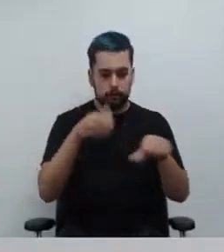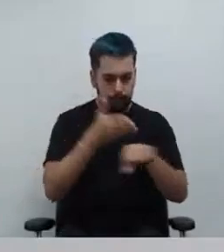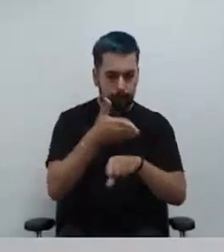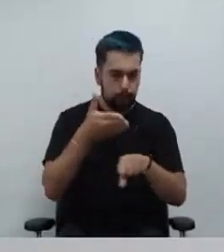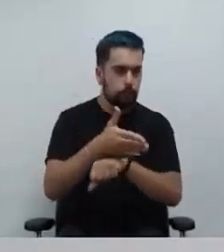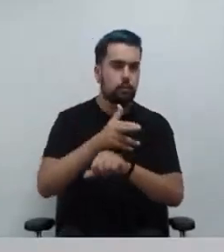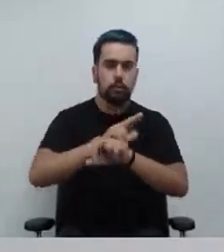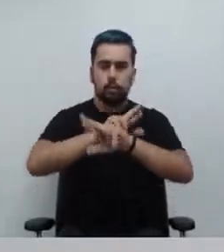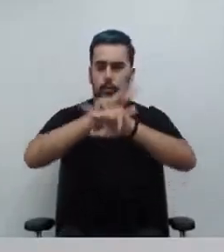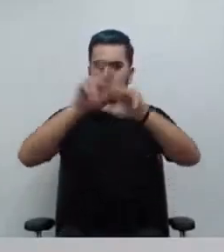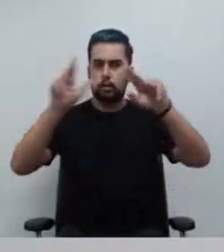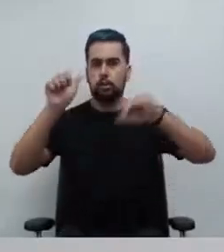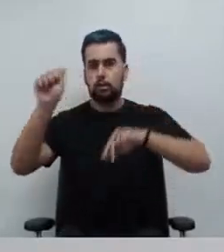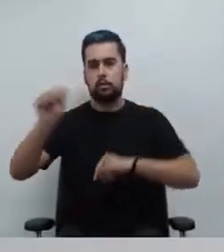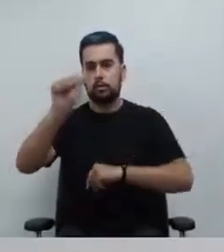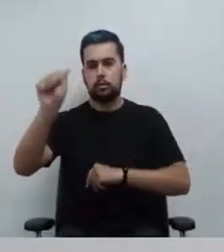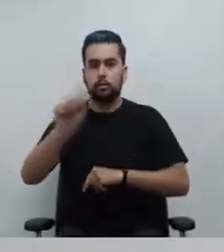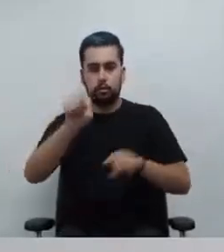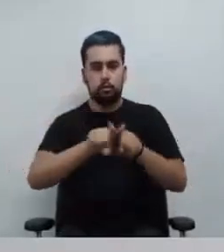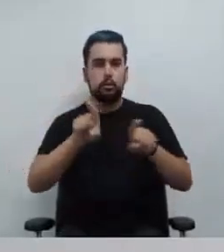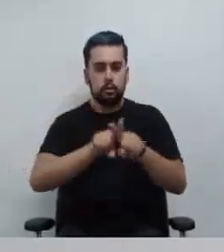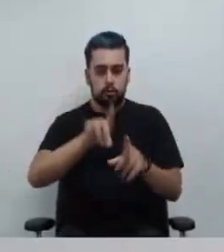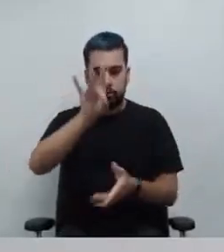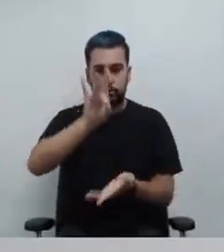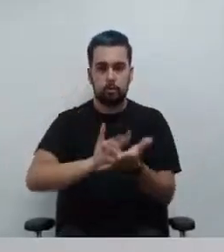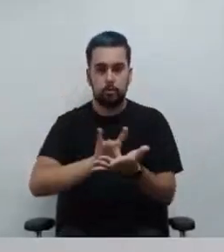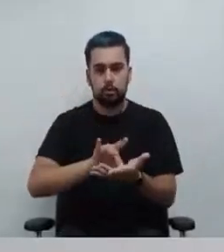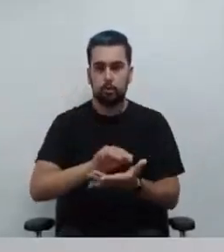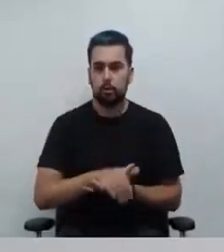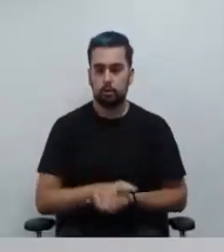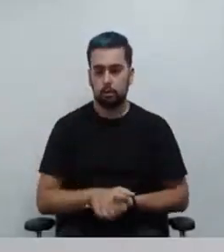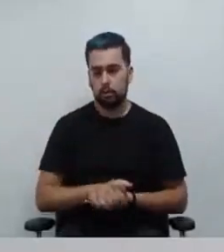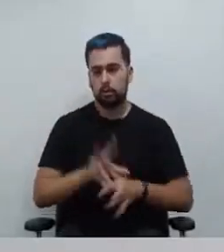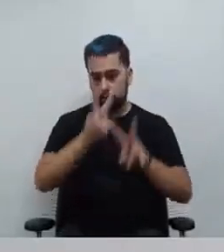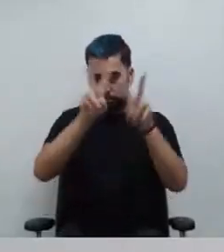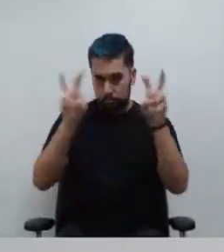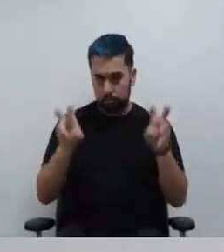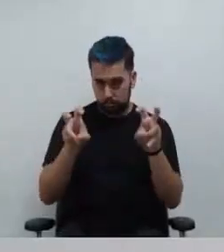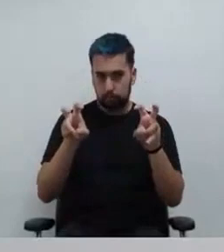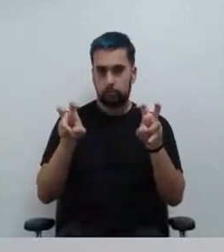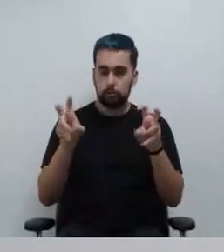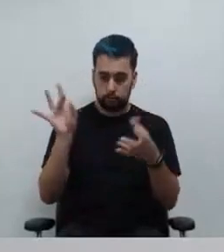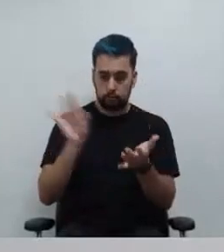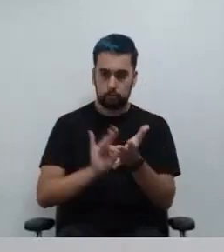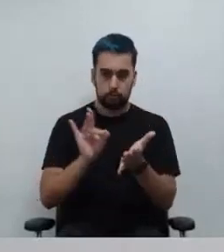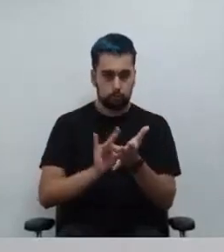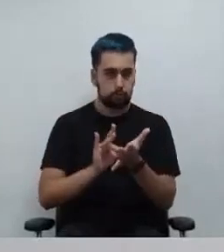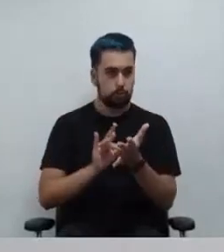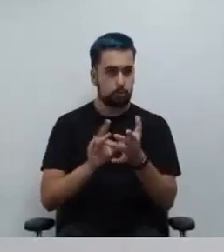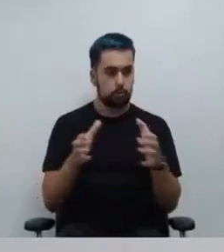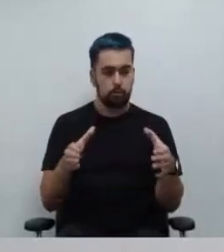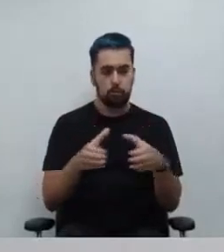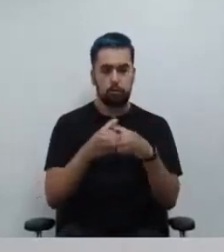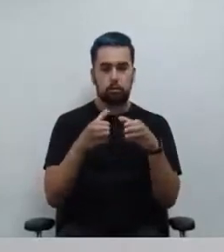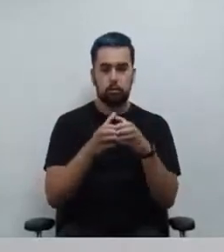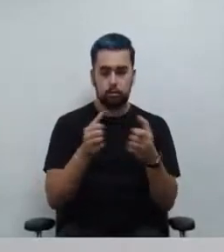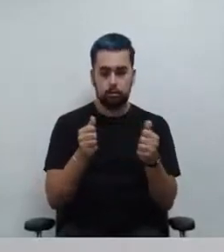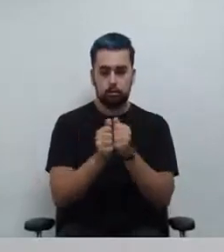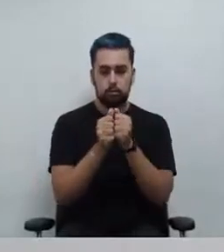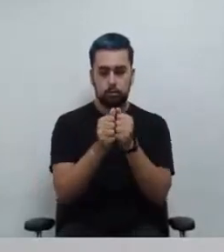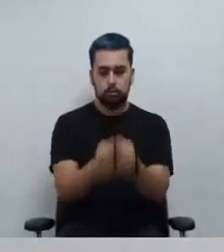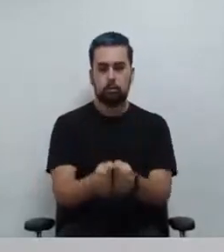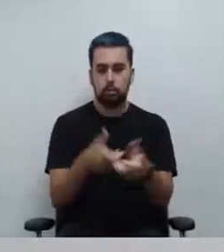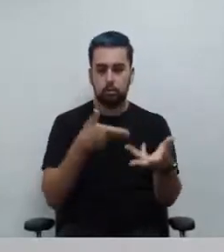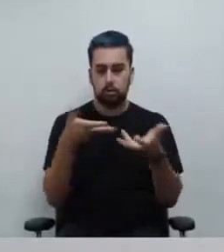enfim, associações, para que essa questão seja aí, de fato, coletivizada e ações conjuntas aqui